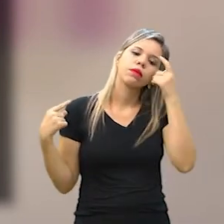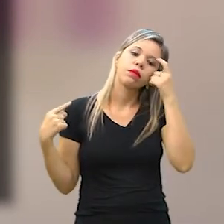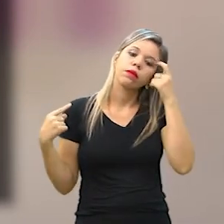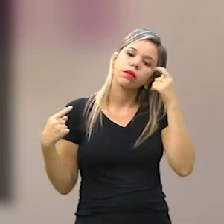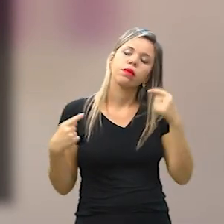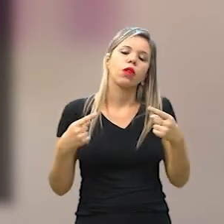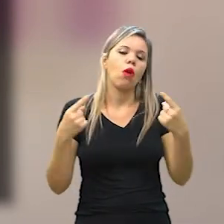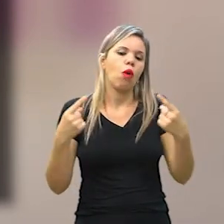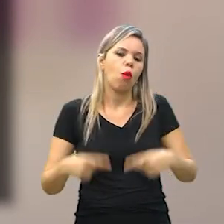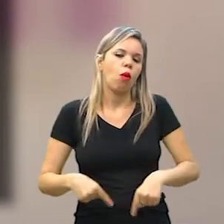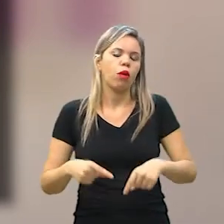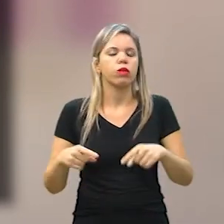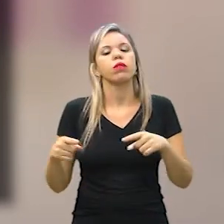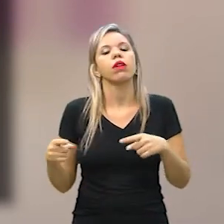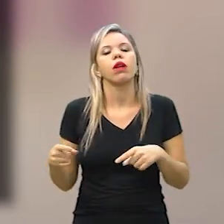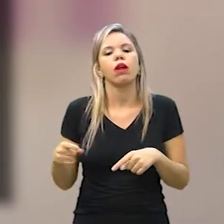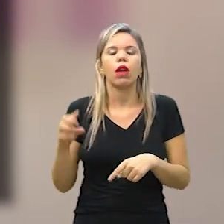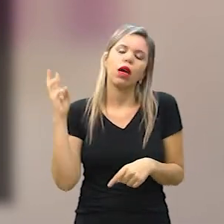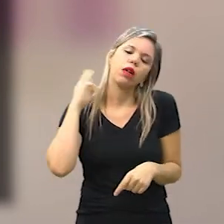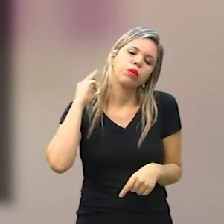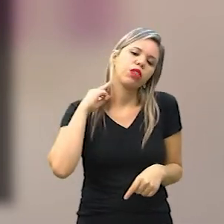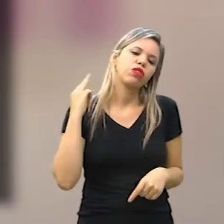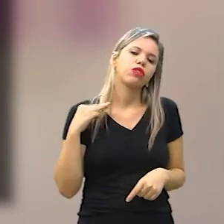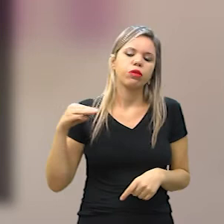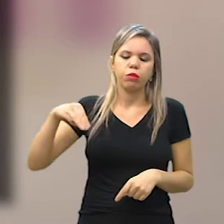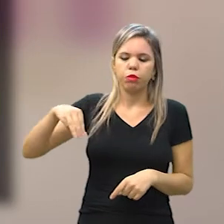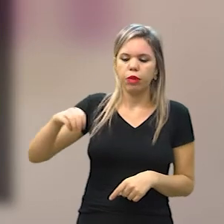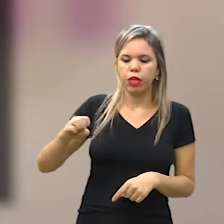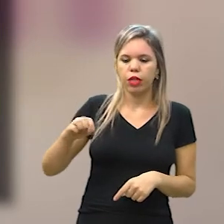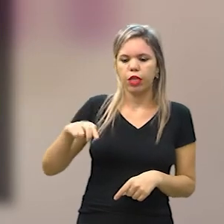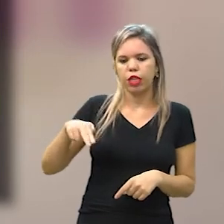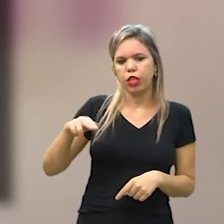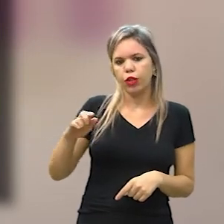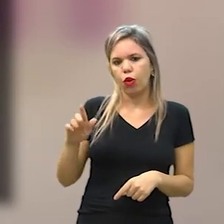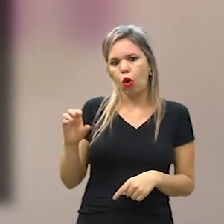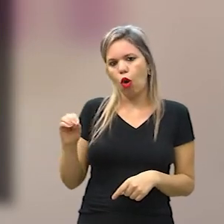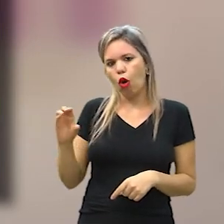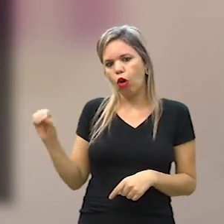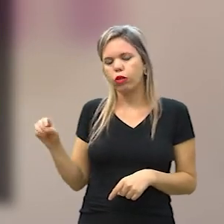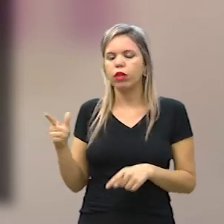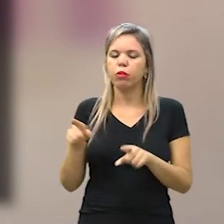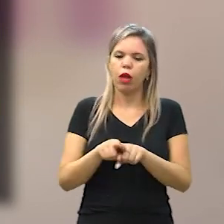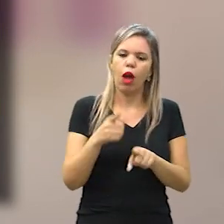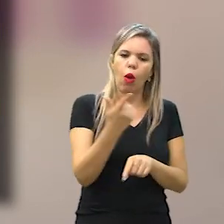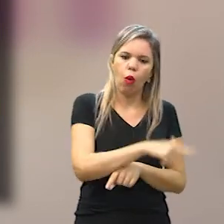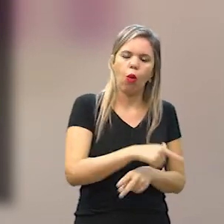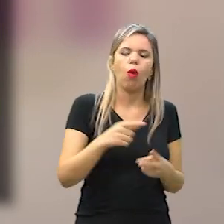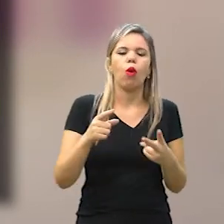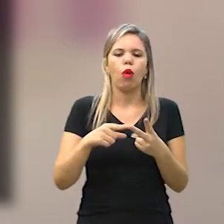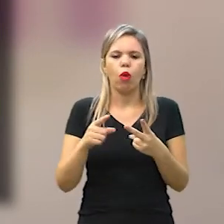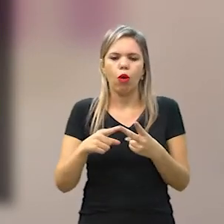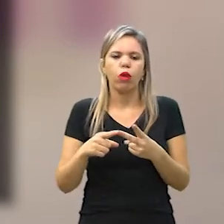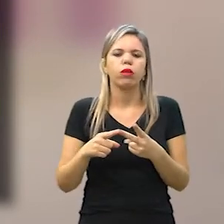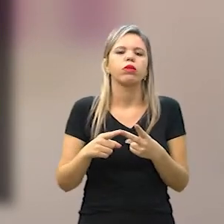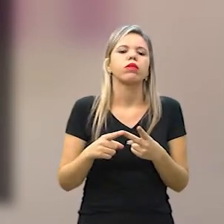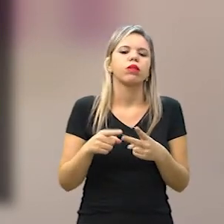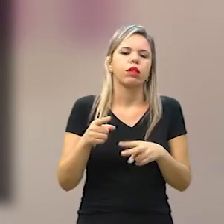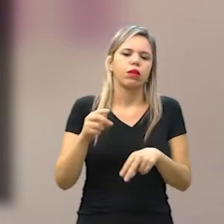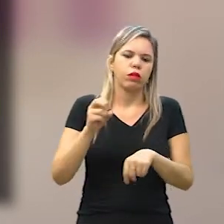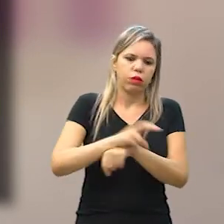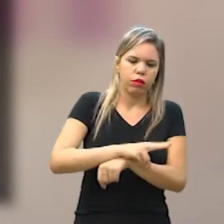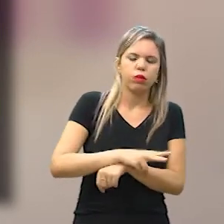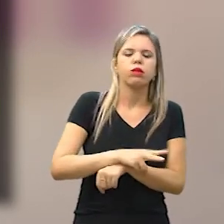tá? Contra o meningococo C, que na época era o mais prevalente, e contra o pneumococo, contra